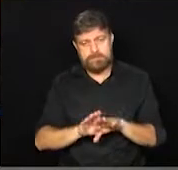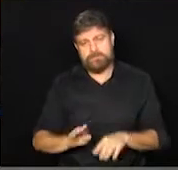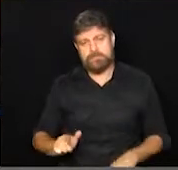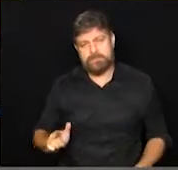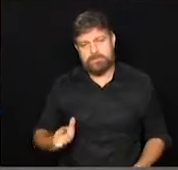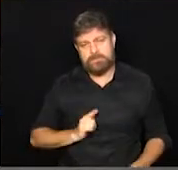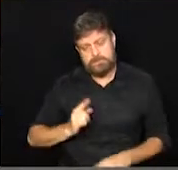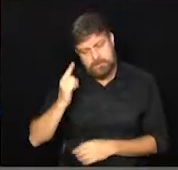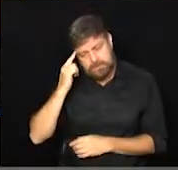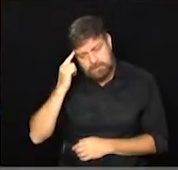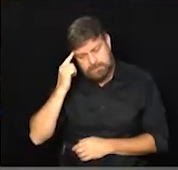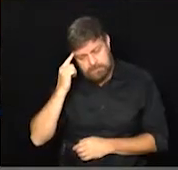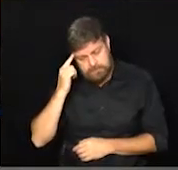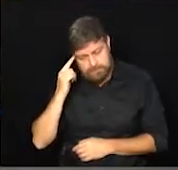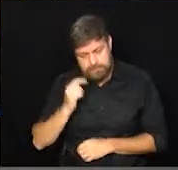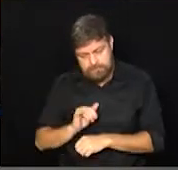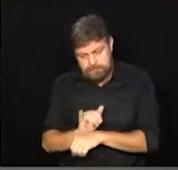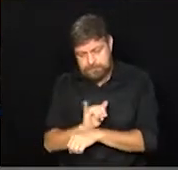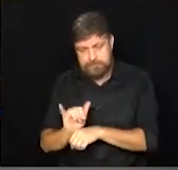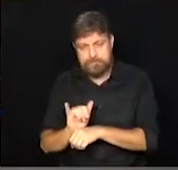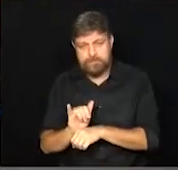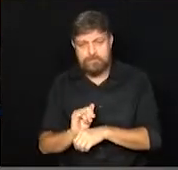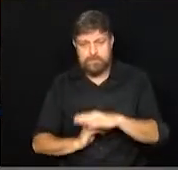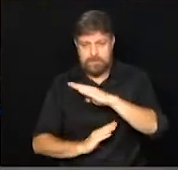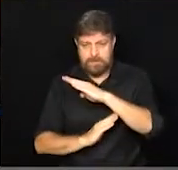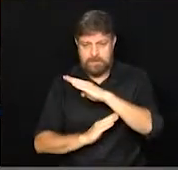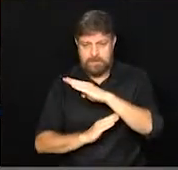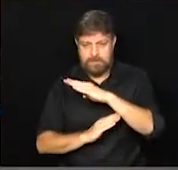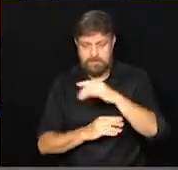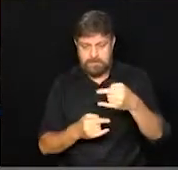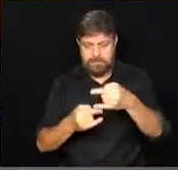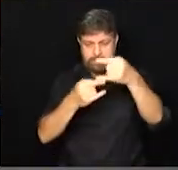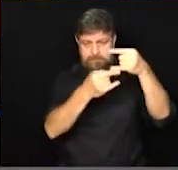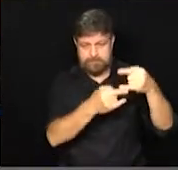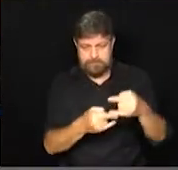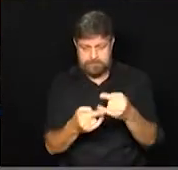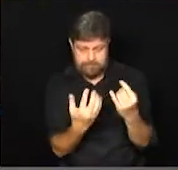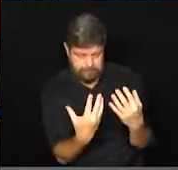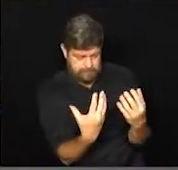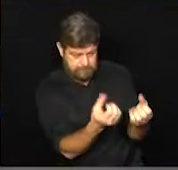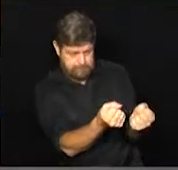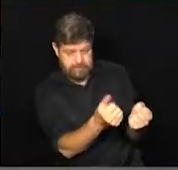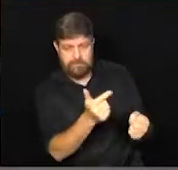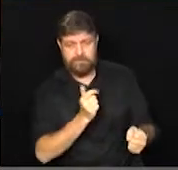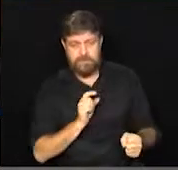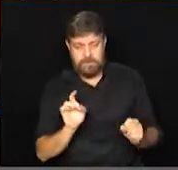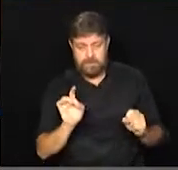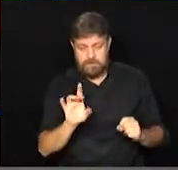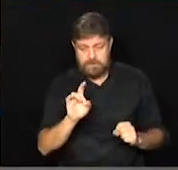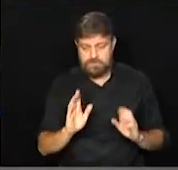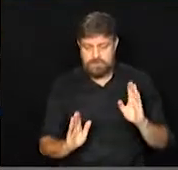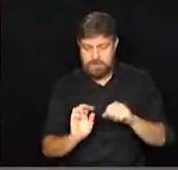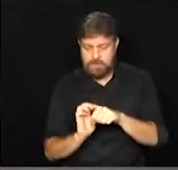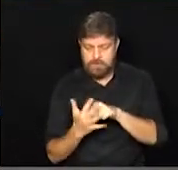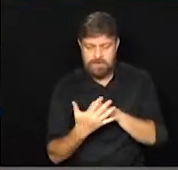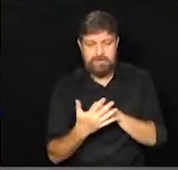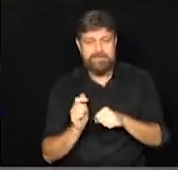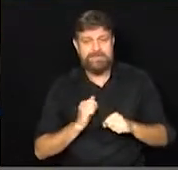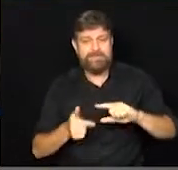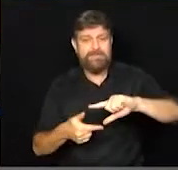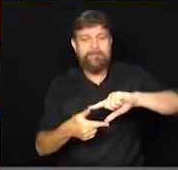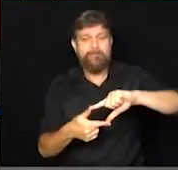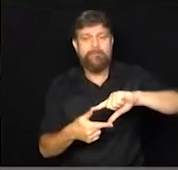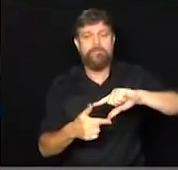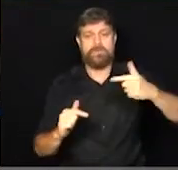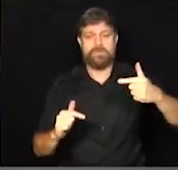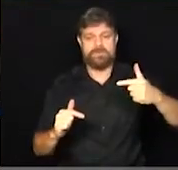penso que a Câmara poderia, inclusive, absorver esse sistema, não apenas para a questão da pandemia, mas como atualização, uma modernização